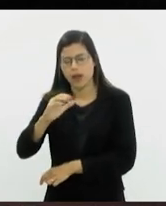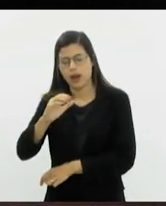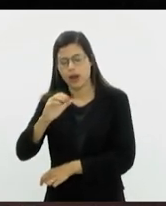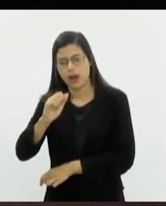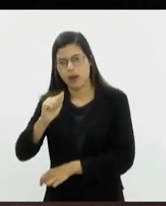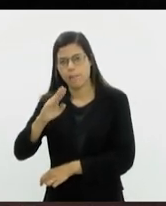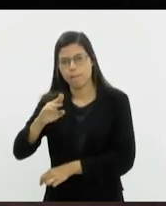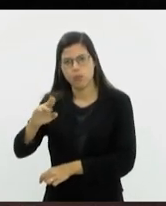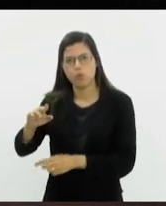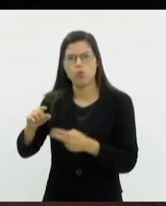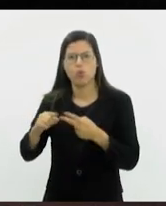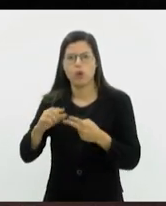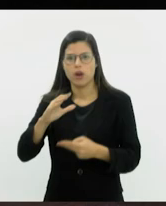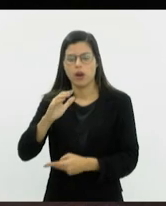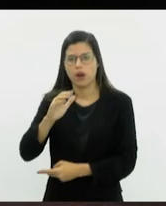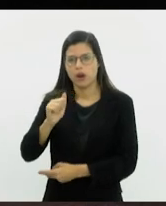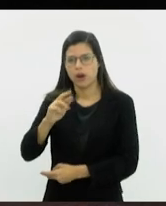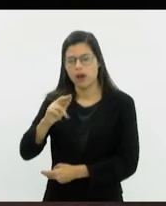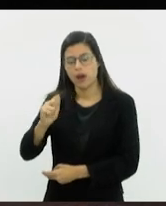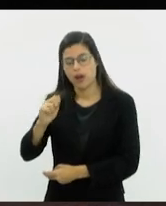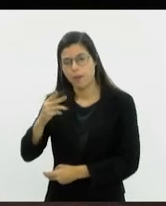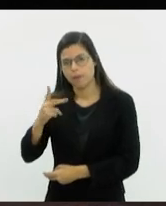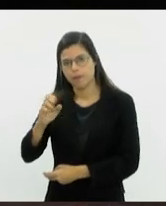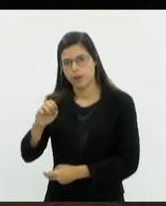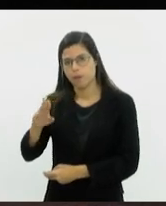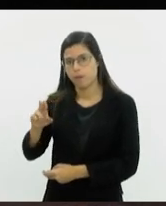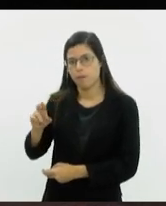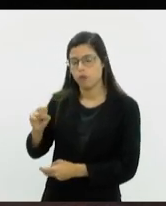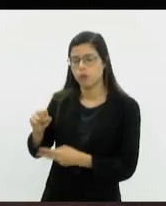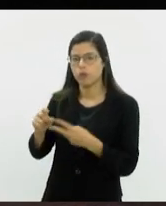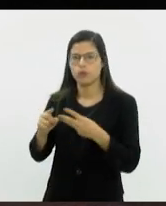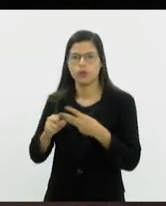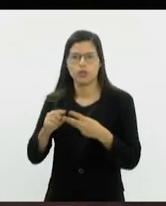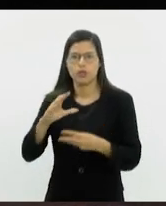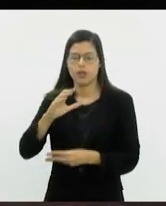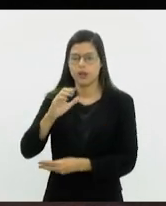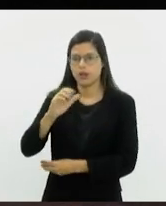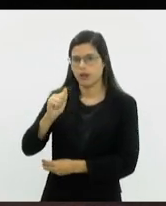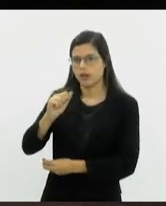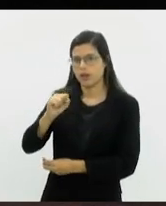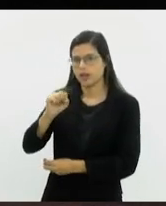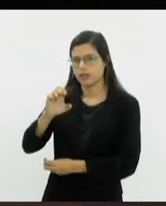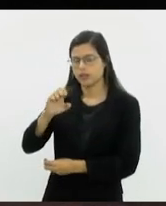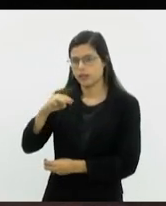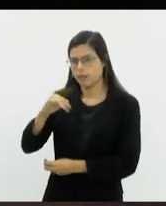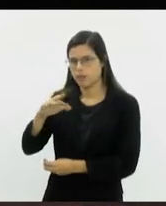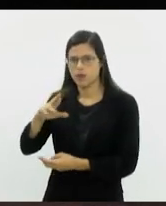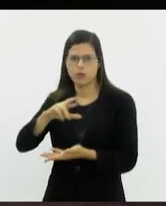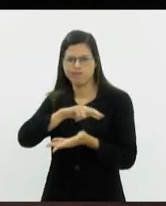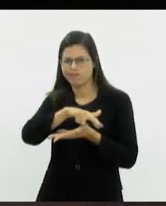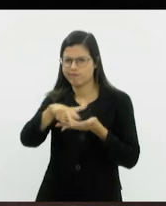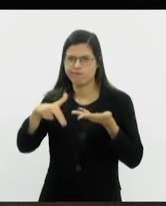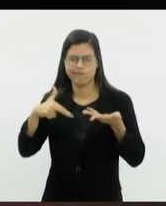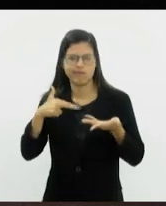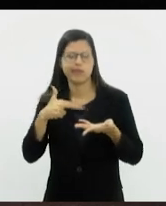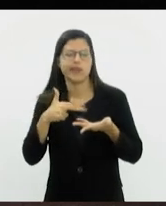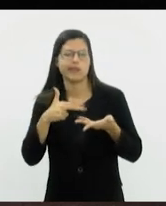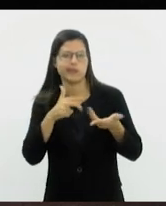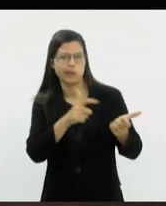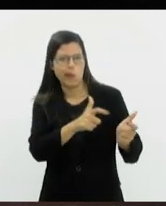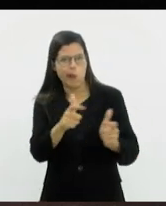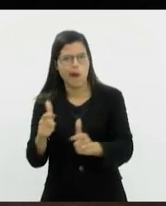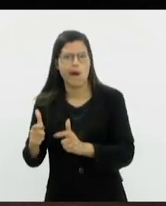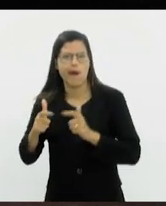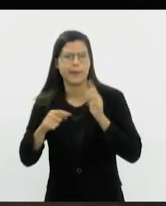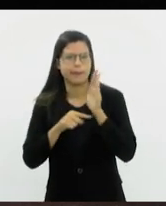Carapebus, Quissamã, Rio das Ostras, Casimiro de Abreu, enfim, toda uma região que está sendo beneficiada.